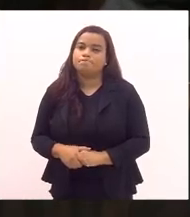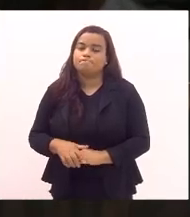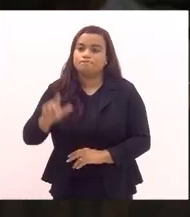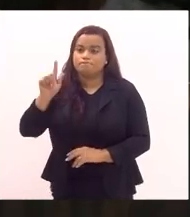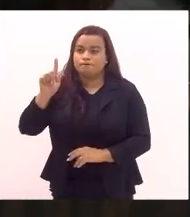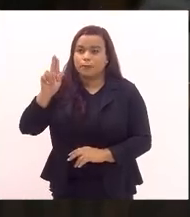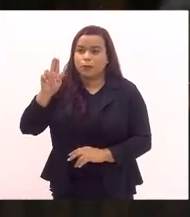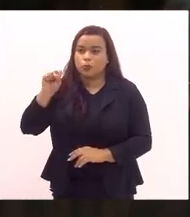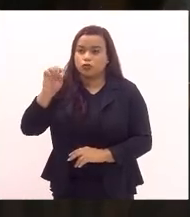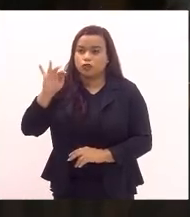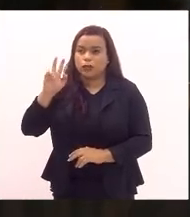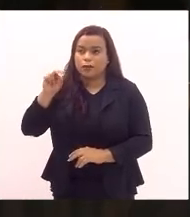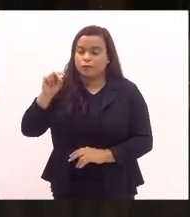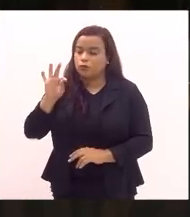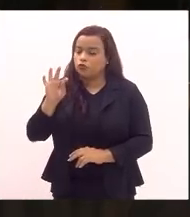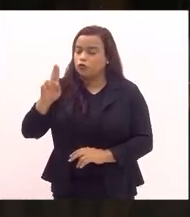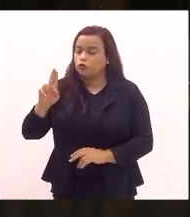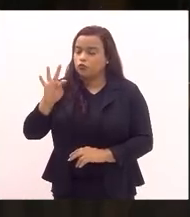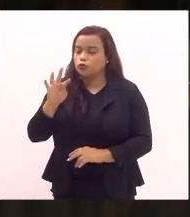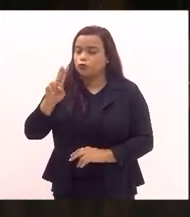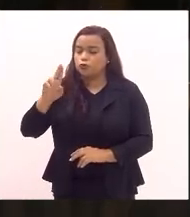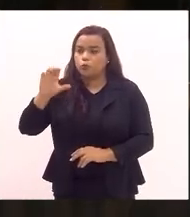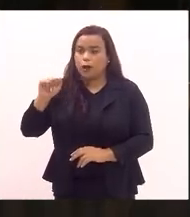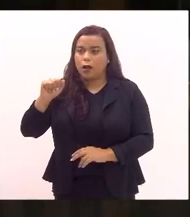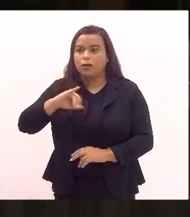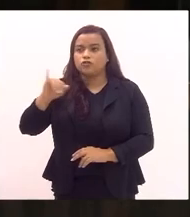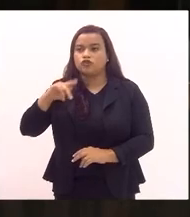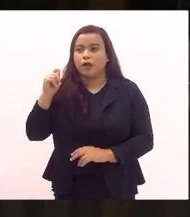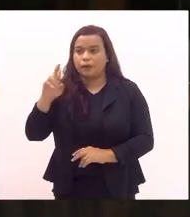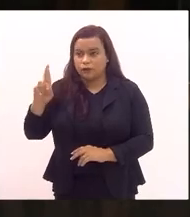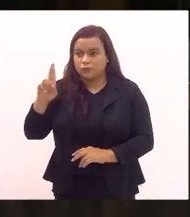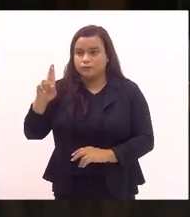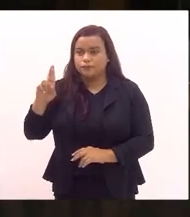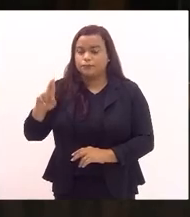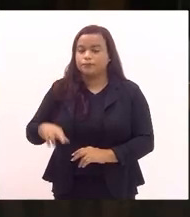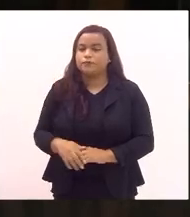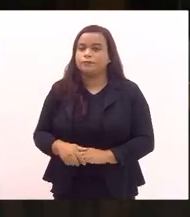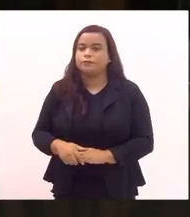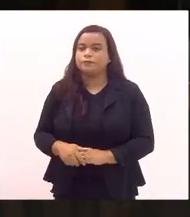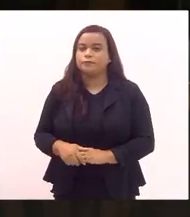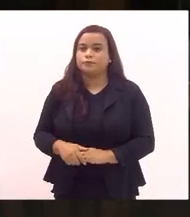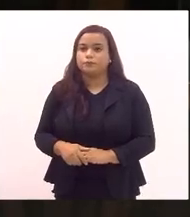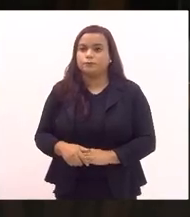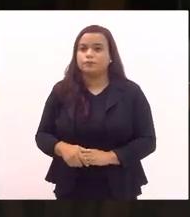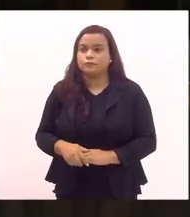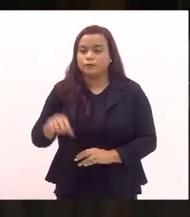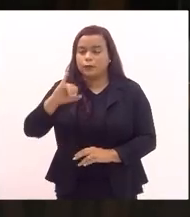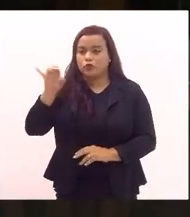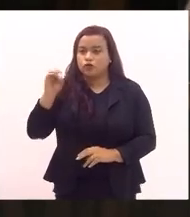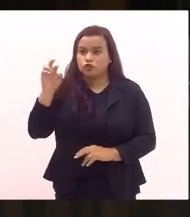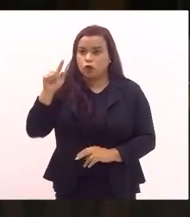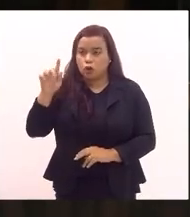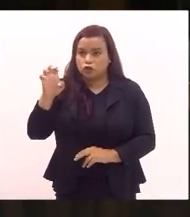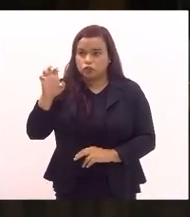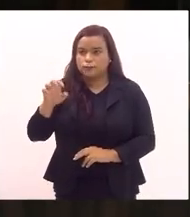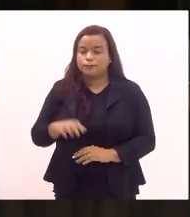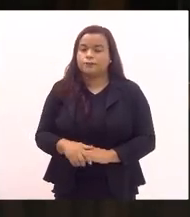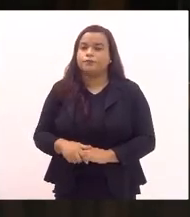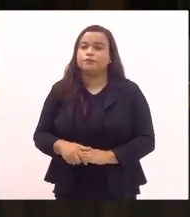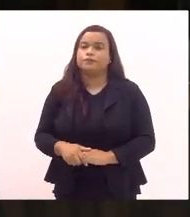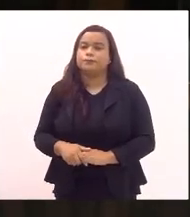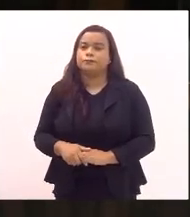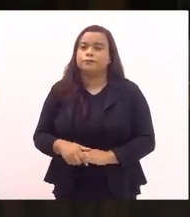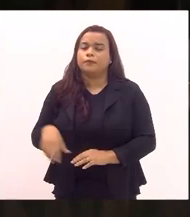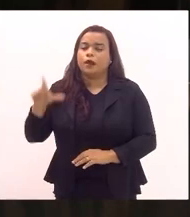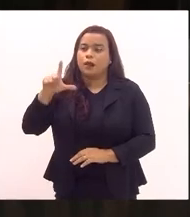tutuca Gustavo tutuca Jair Bittencourt Jair Bittencourt Jorge Felipe Neto Jorge